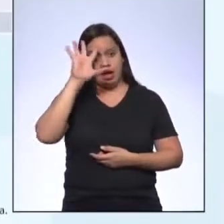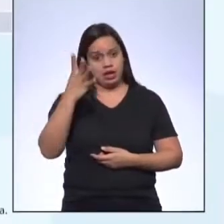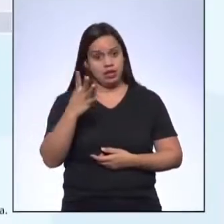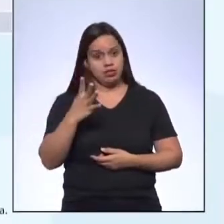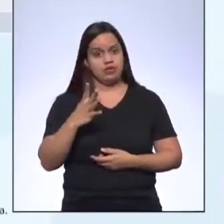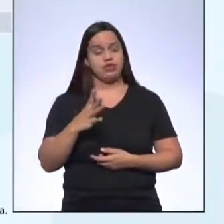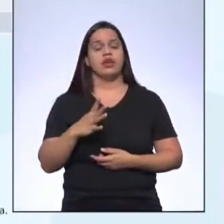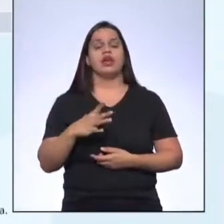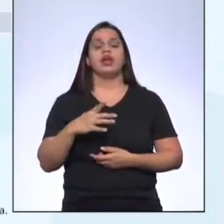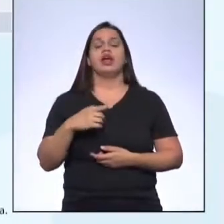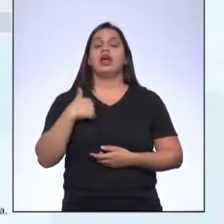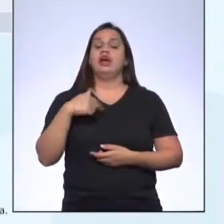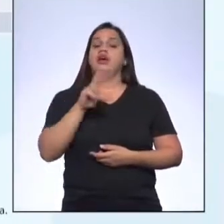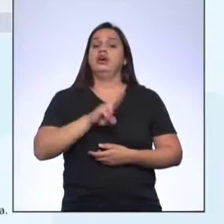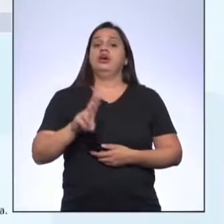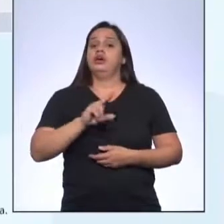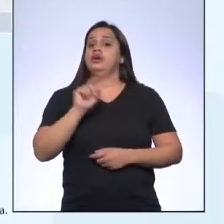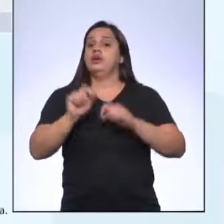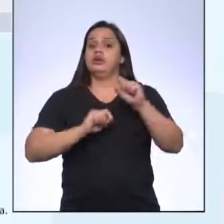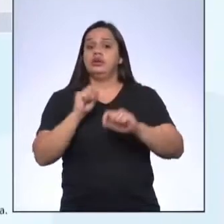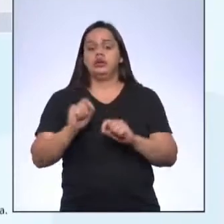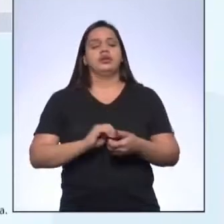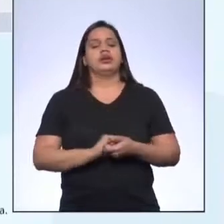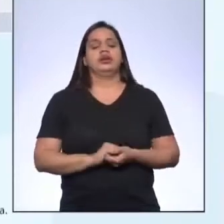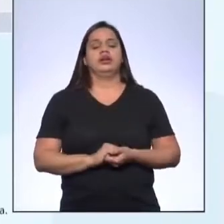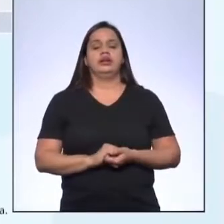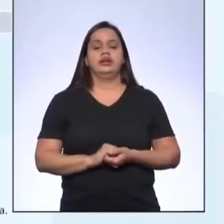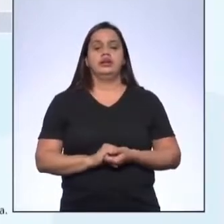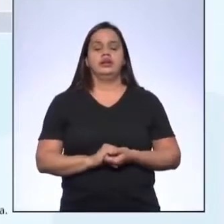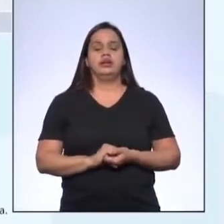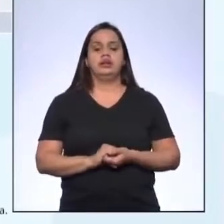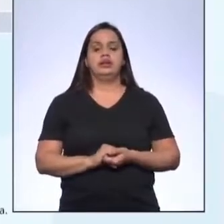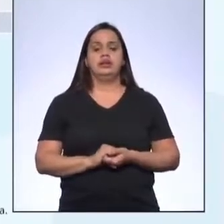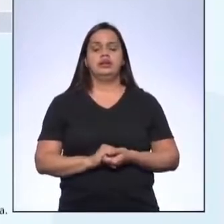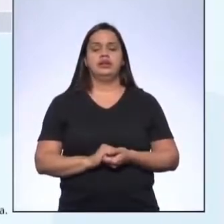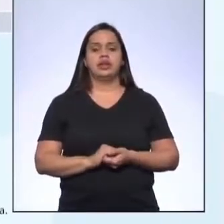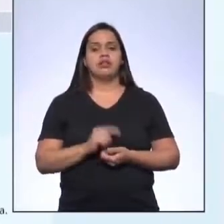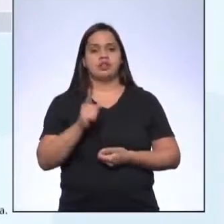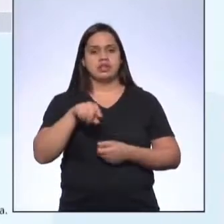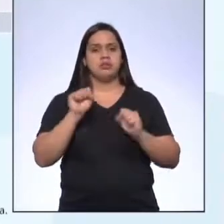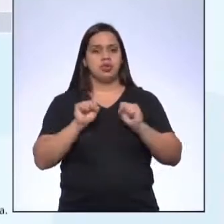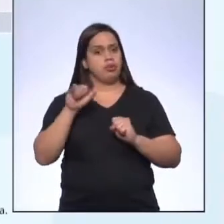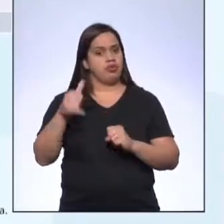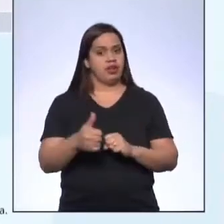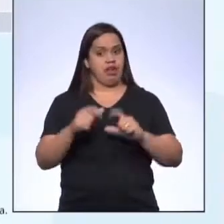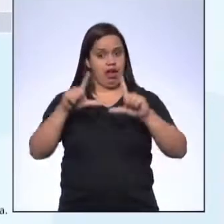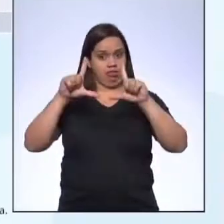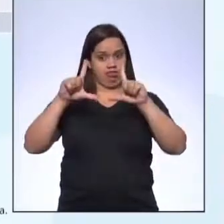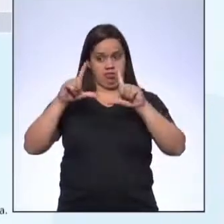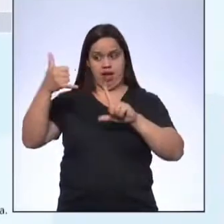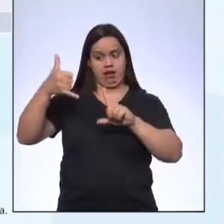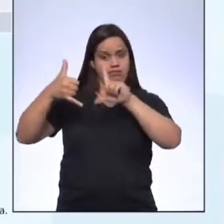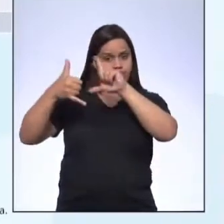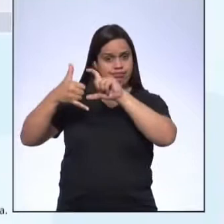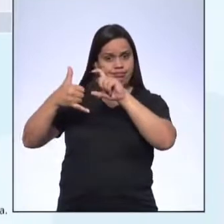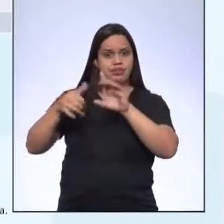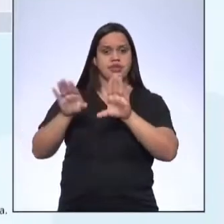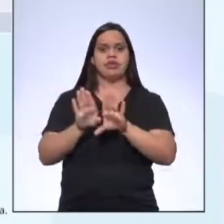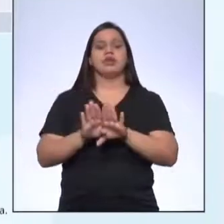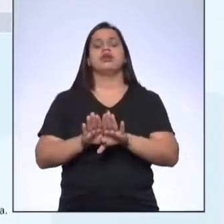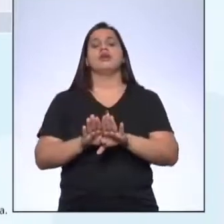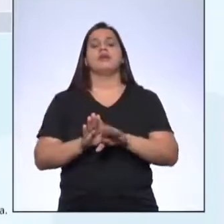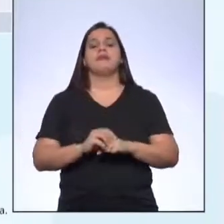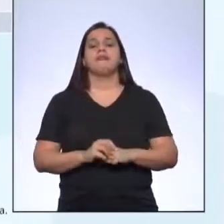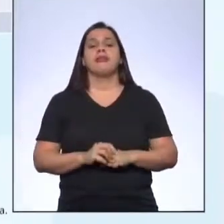Eu também utilizei naquilo que vocês podem fazer o print menos três para x menos